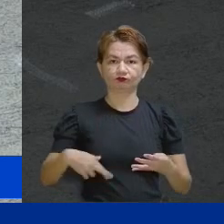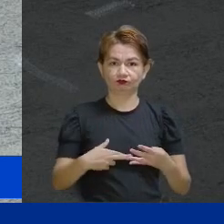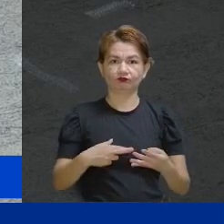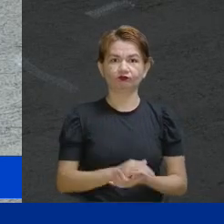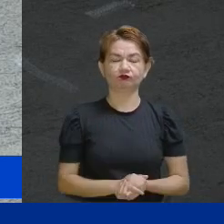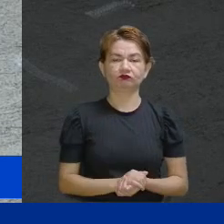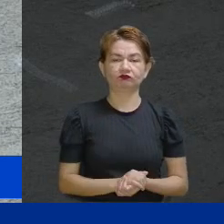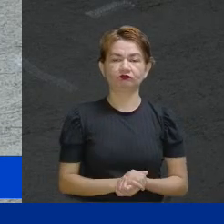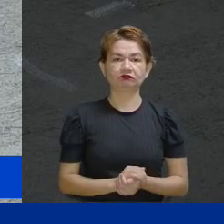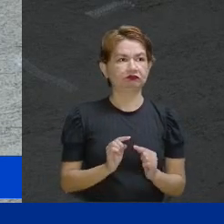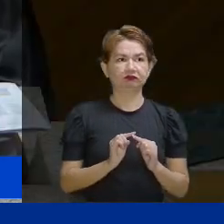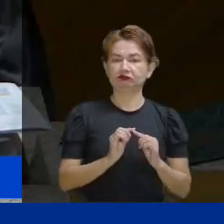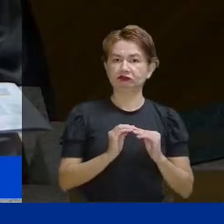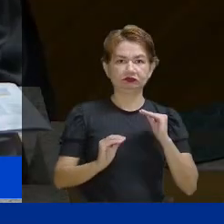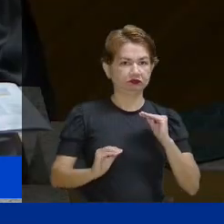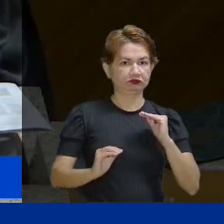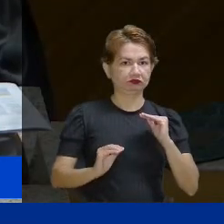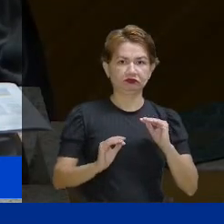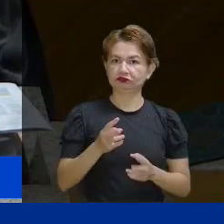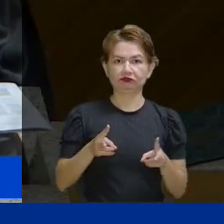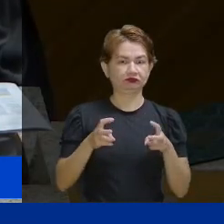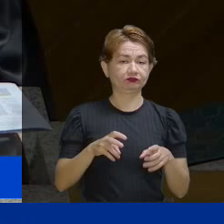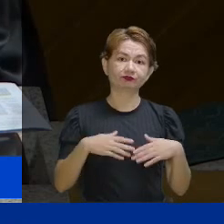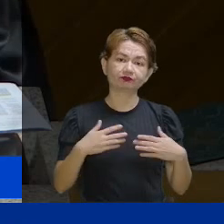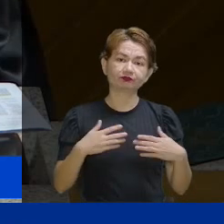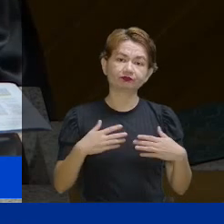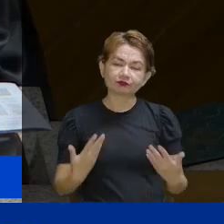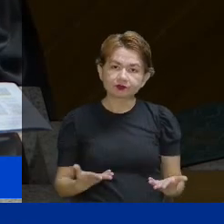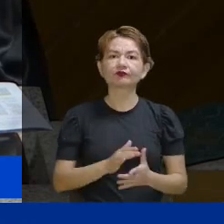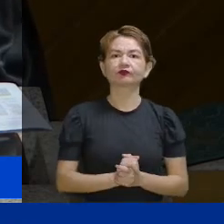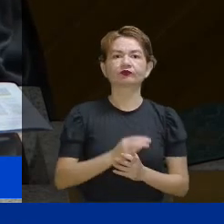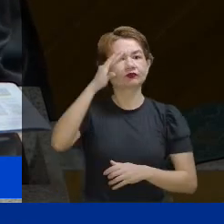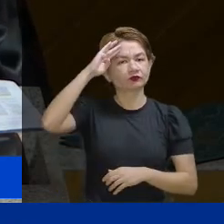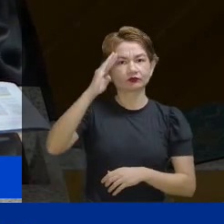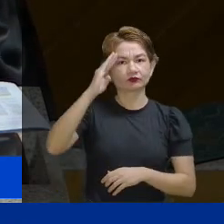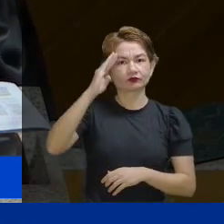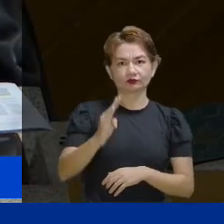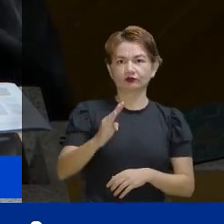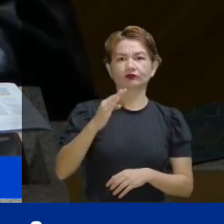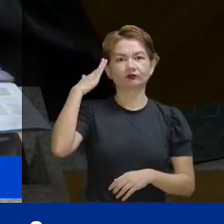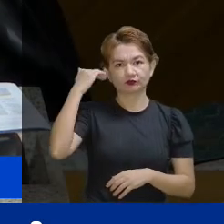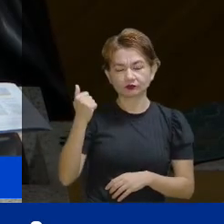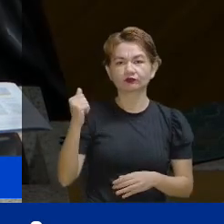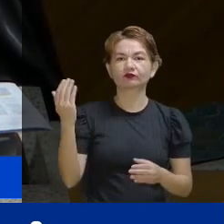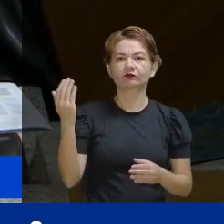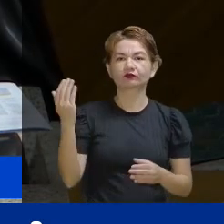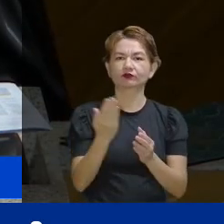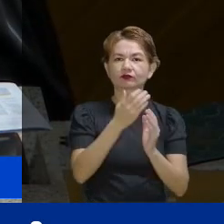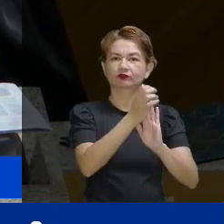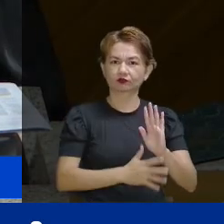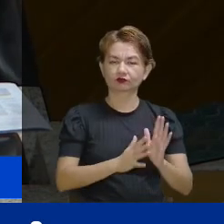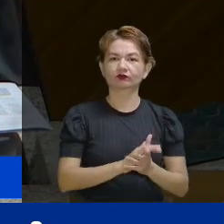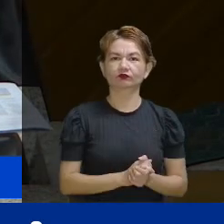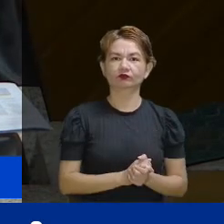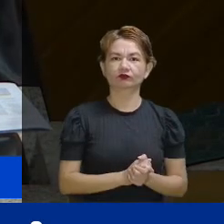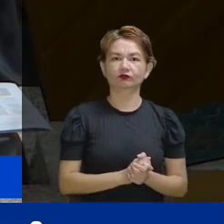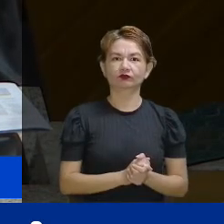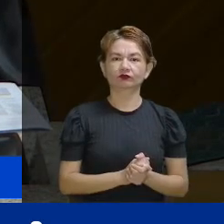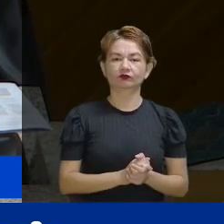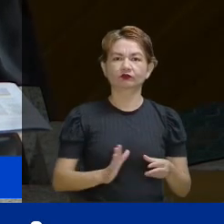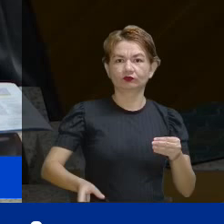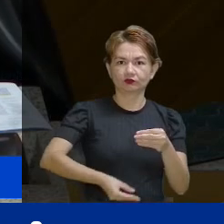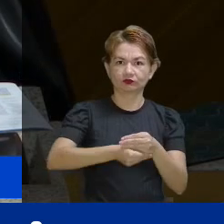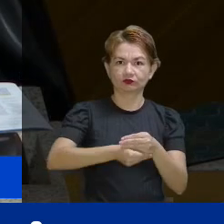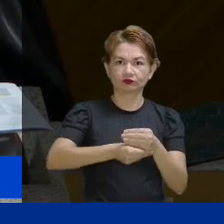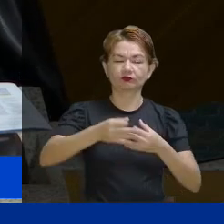identifiquei divergência, prossiga. Excelência, a função principal que nós sabemos dos embargos declaratórios é de